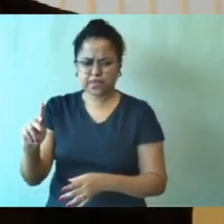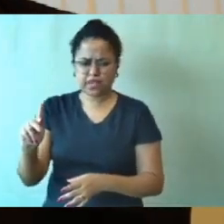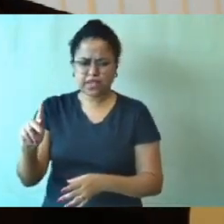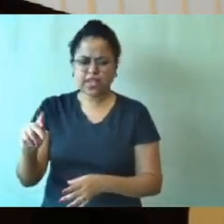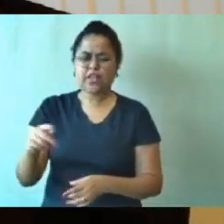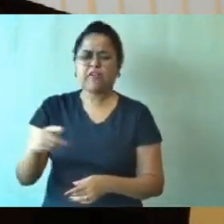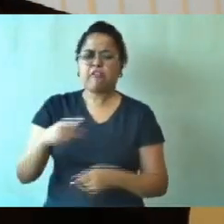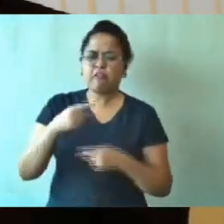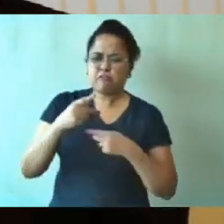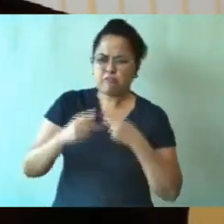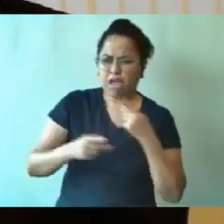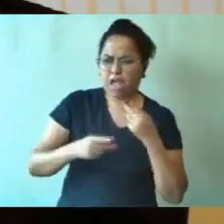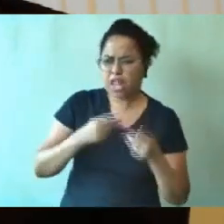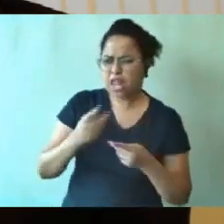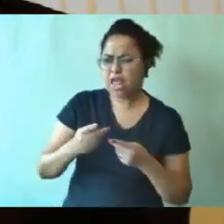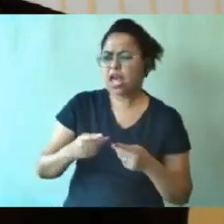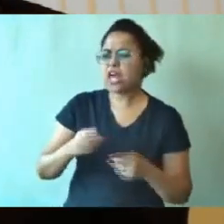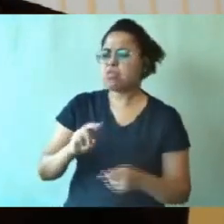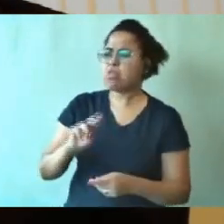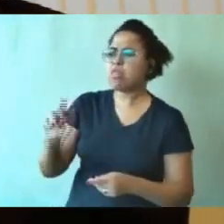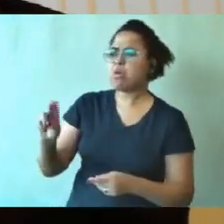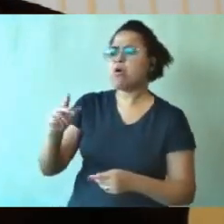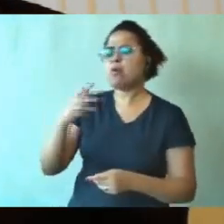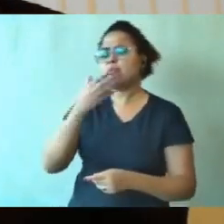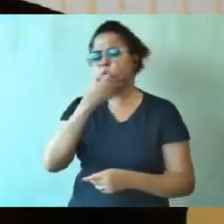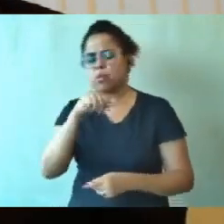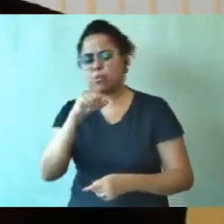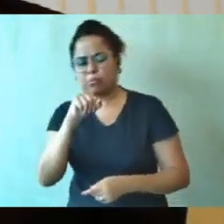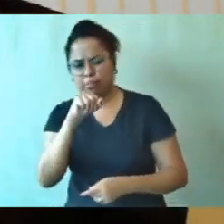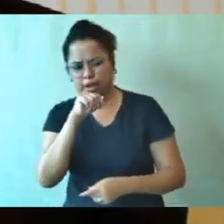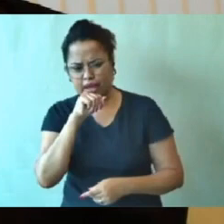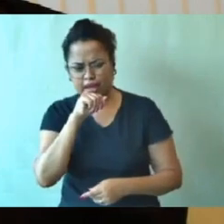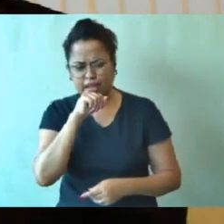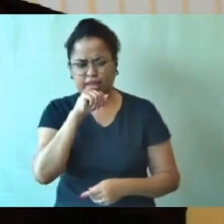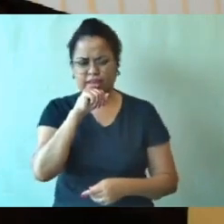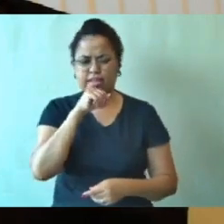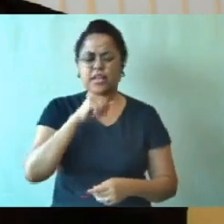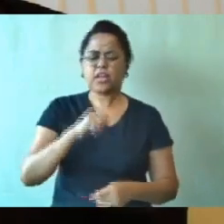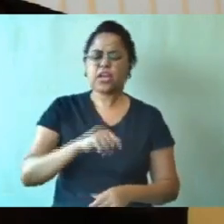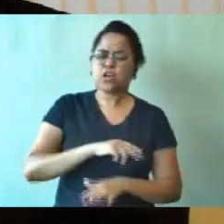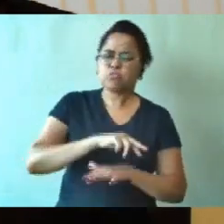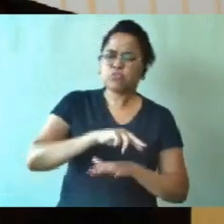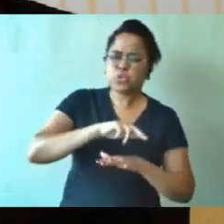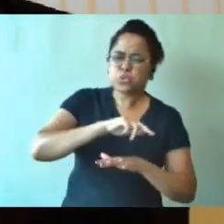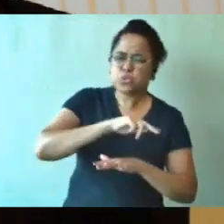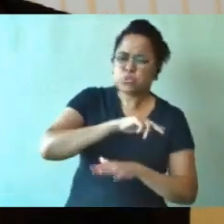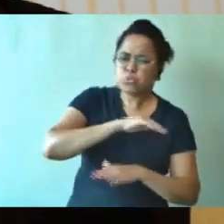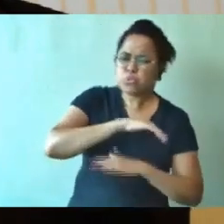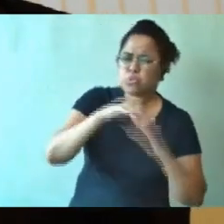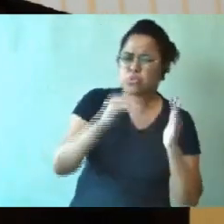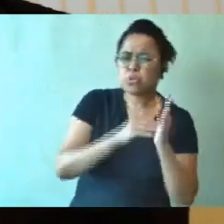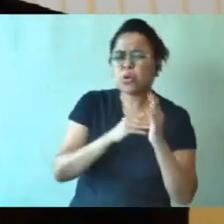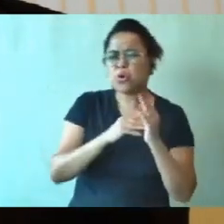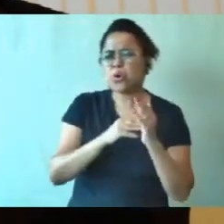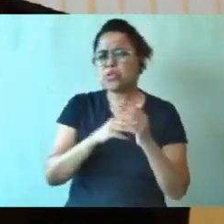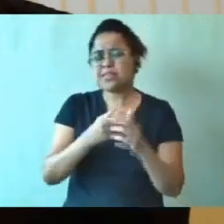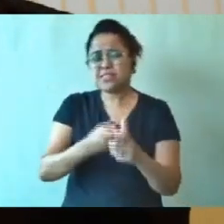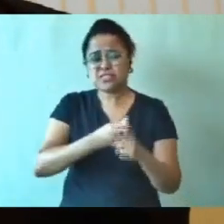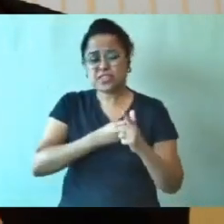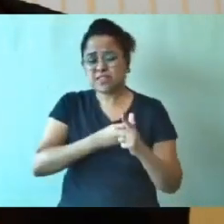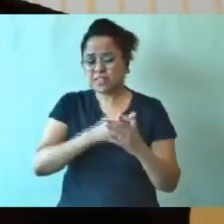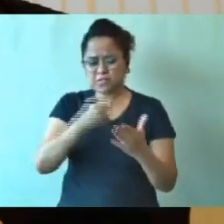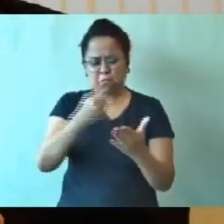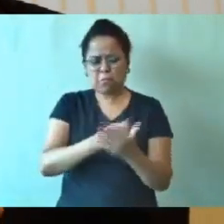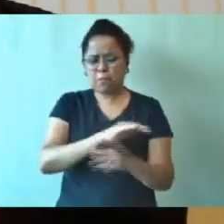nome do pai dele, que fazendo um acordo, ele me entregava todos as dívidas que eu tinha quitada. E no dia que assinamos, fizemos,